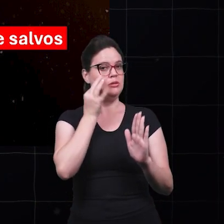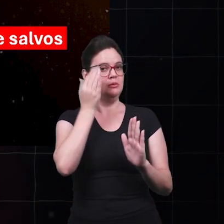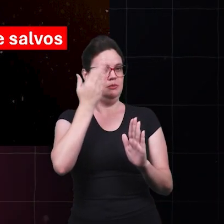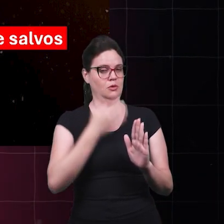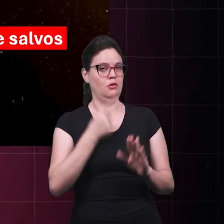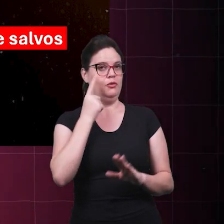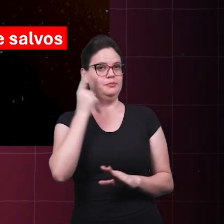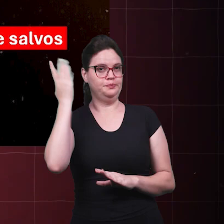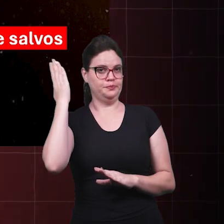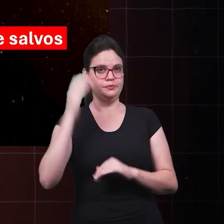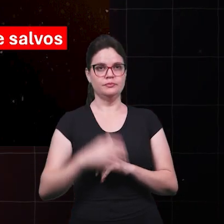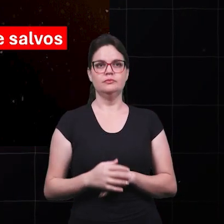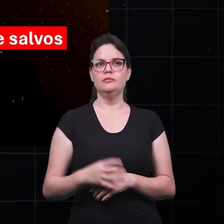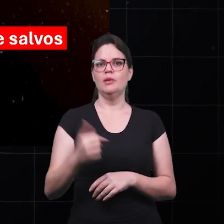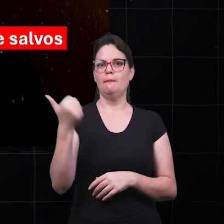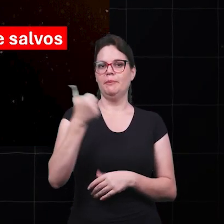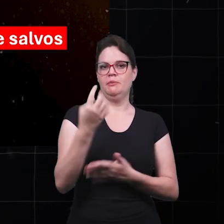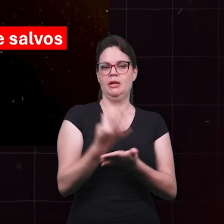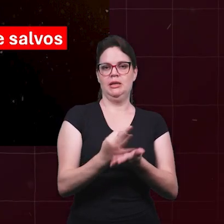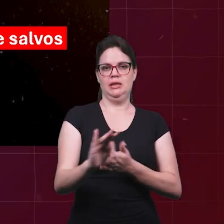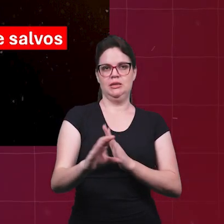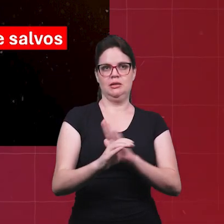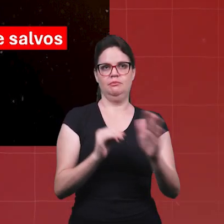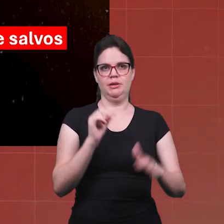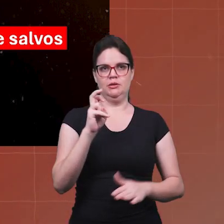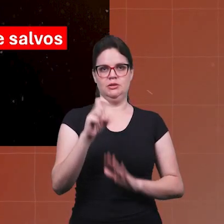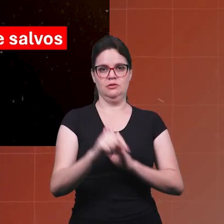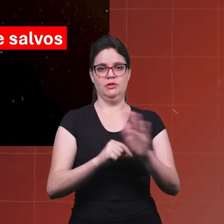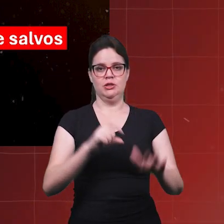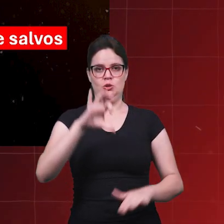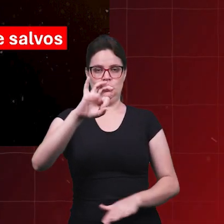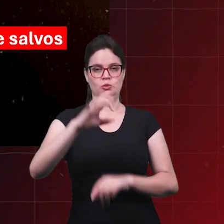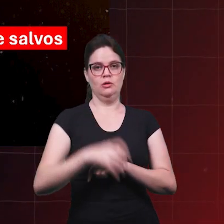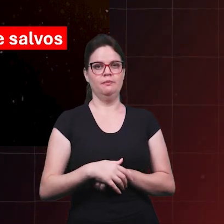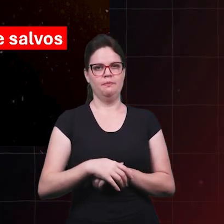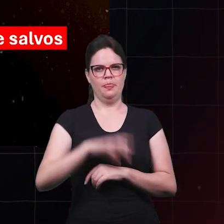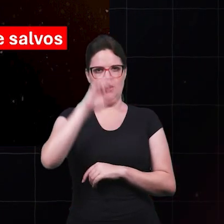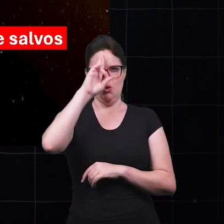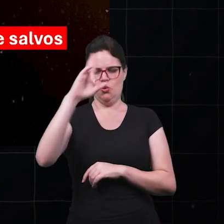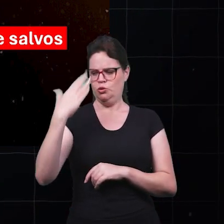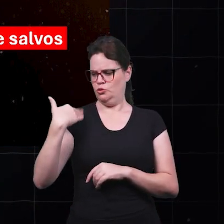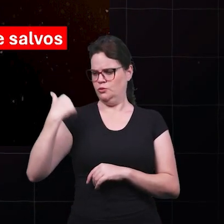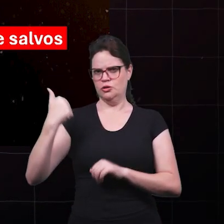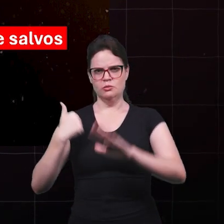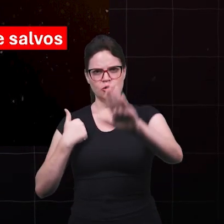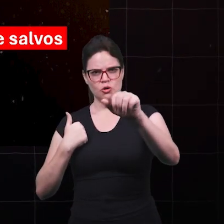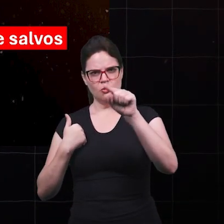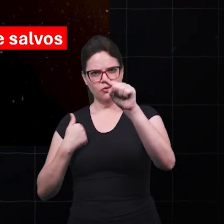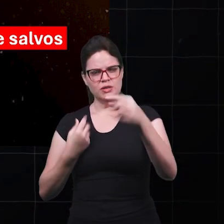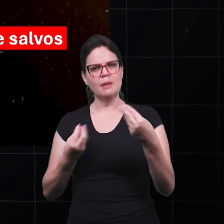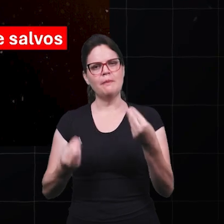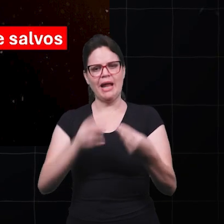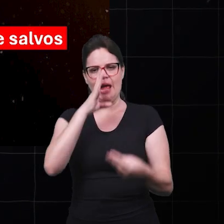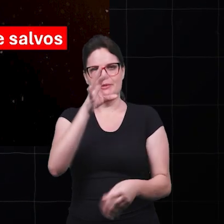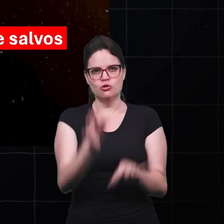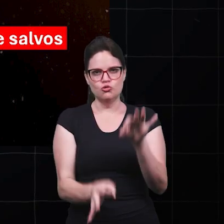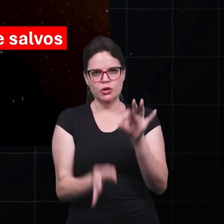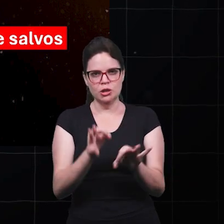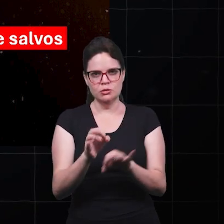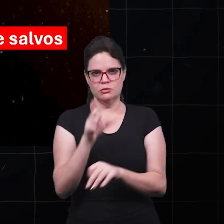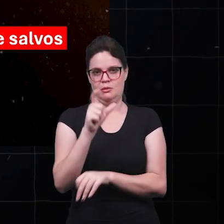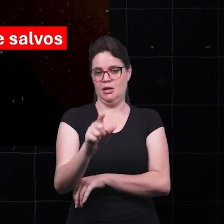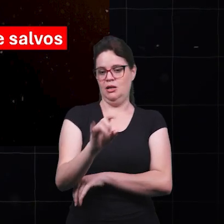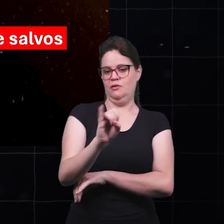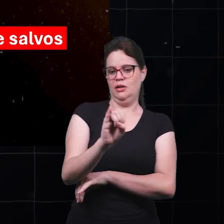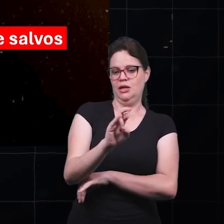Tessalonicenses 5:9, ó, porque Deus não nos destinou para a ira. Essa palavra ira aqui, ela está relacionada